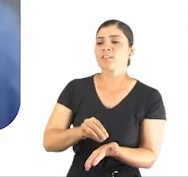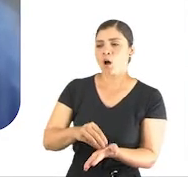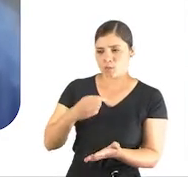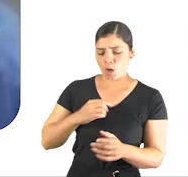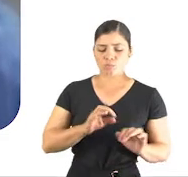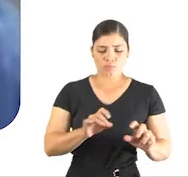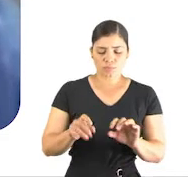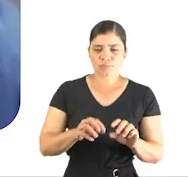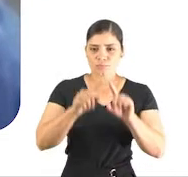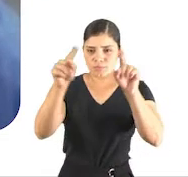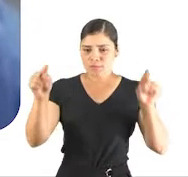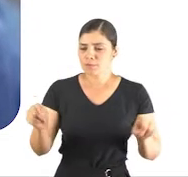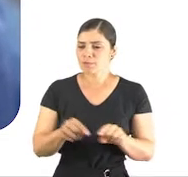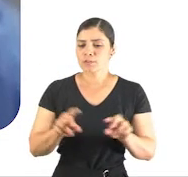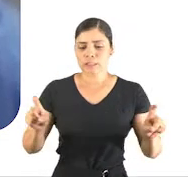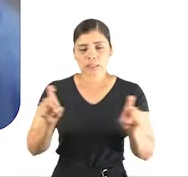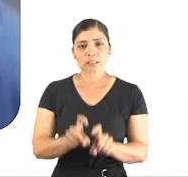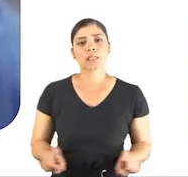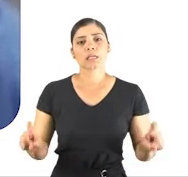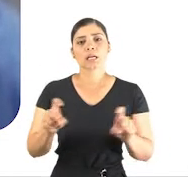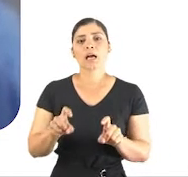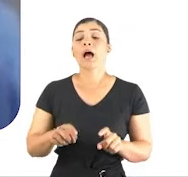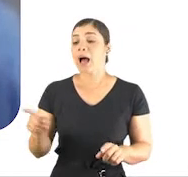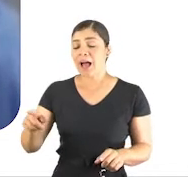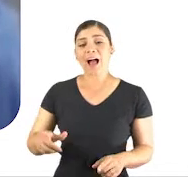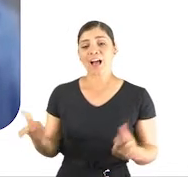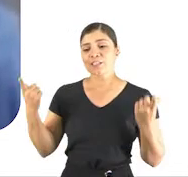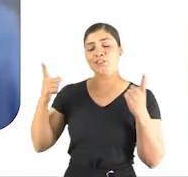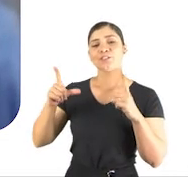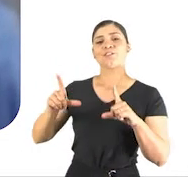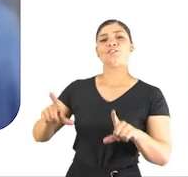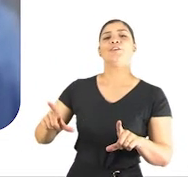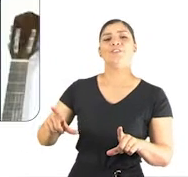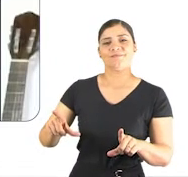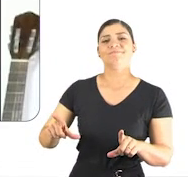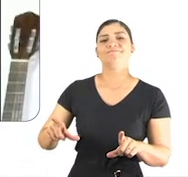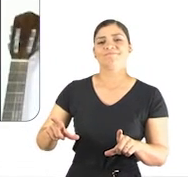naquele momento, que ele pode ser penalizado com uma multa de